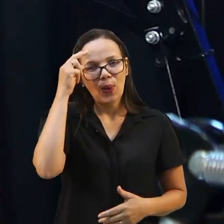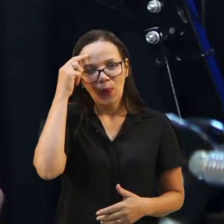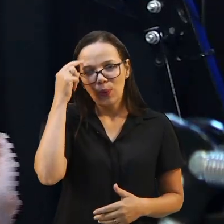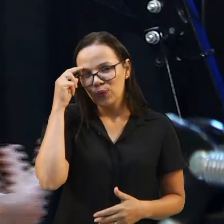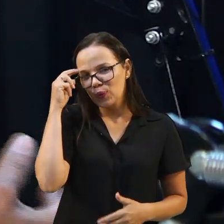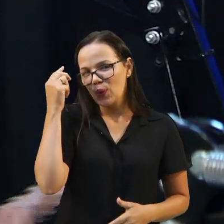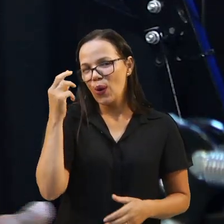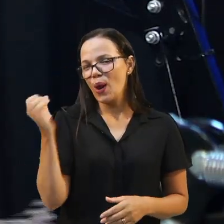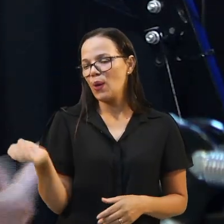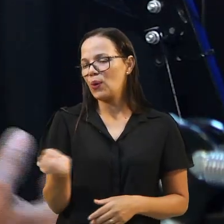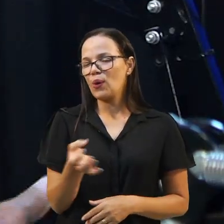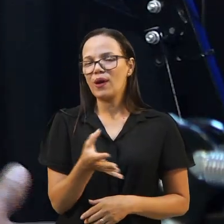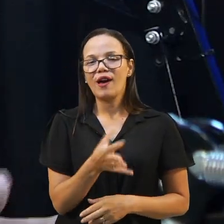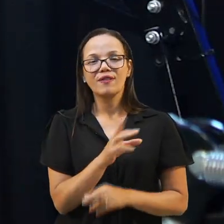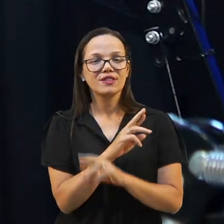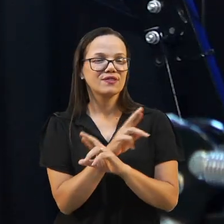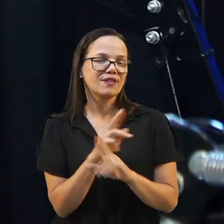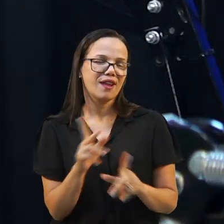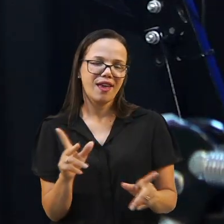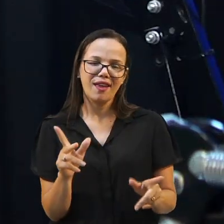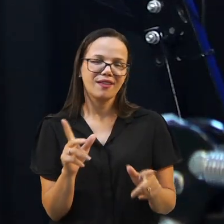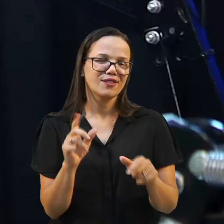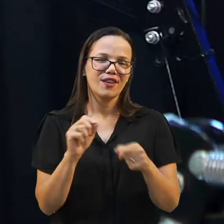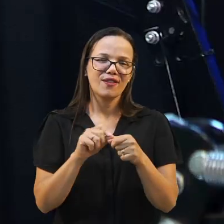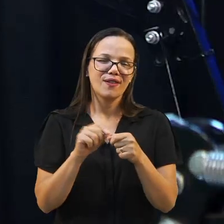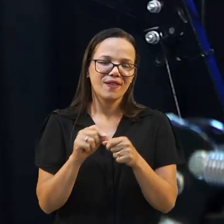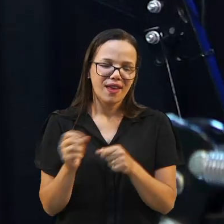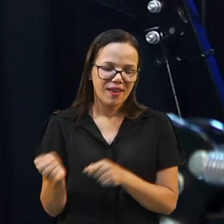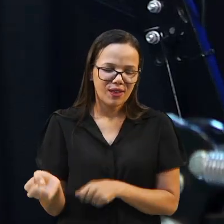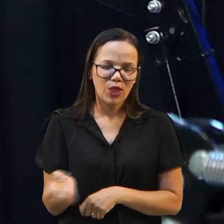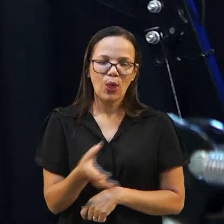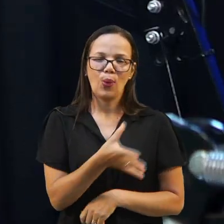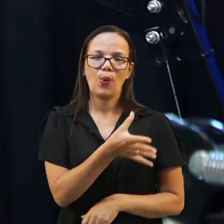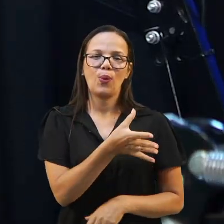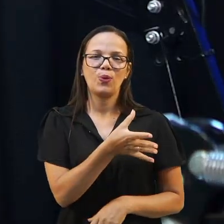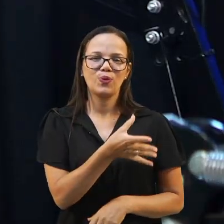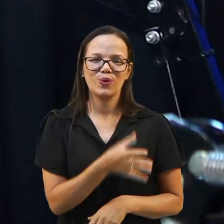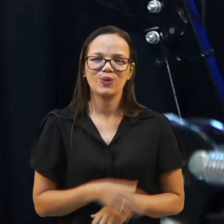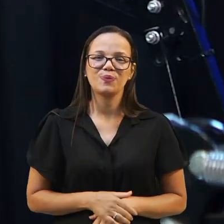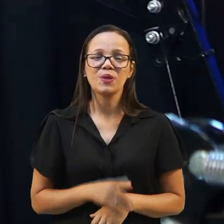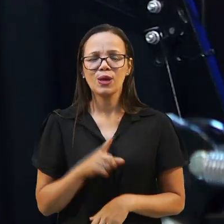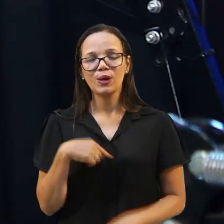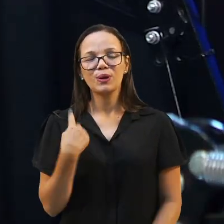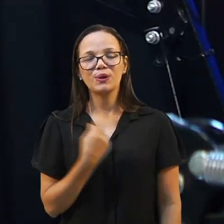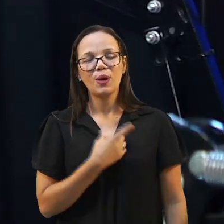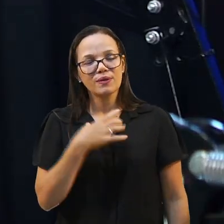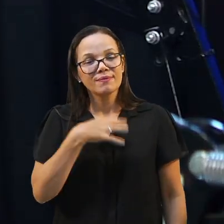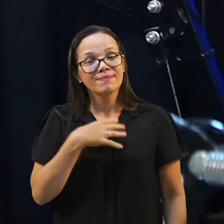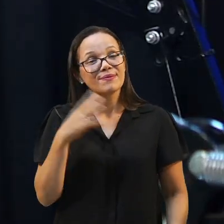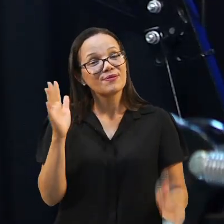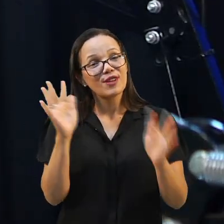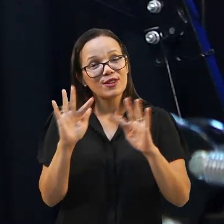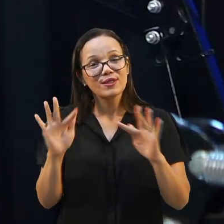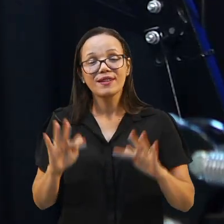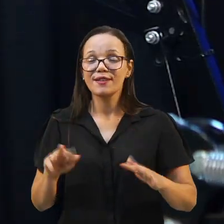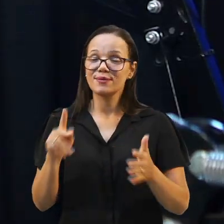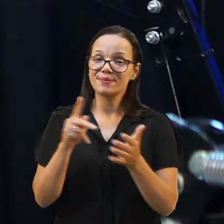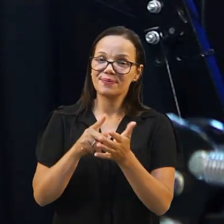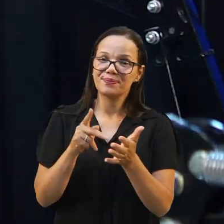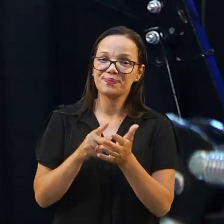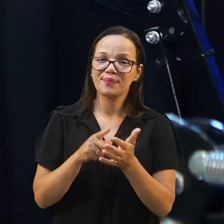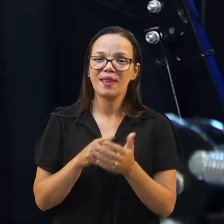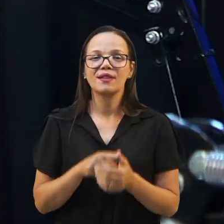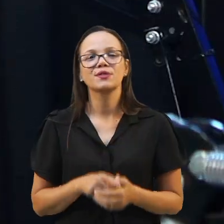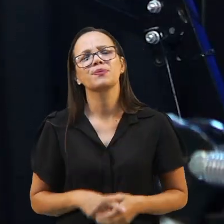culturas, novas realizações que nos traz muita satisfação, né?